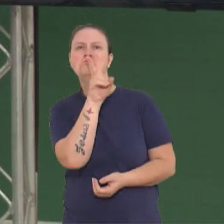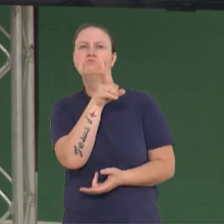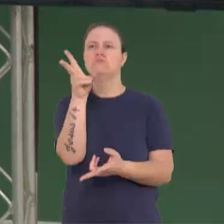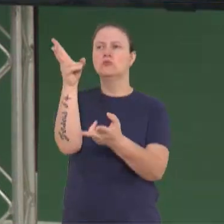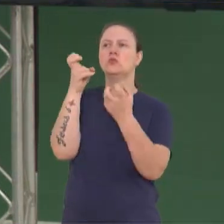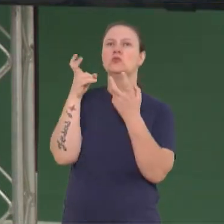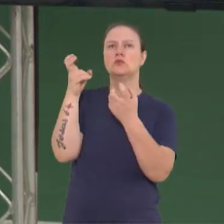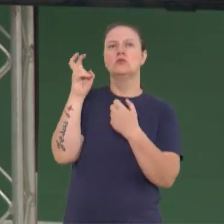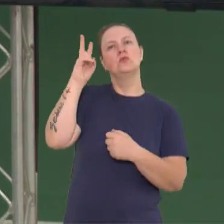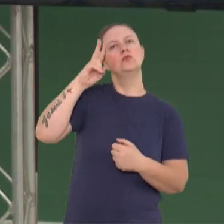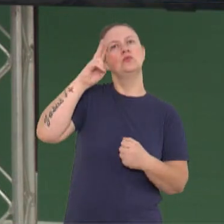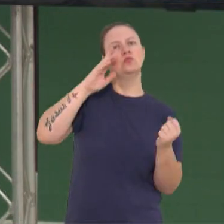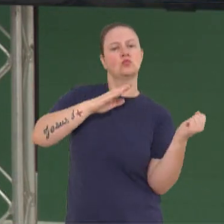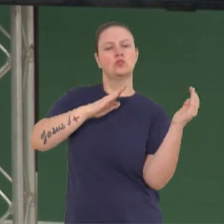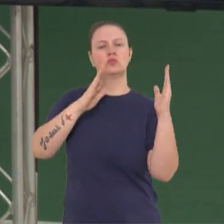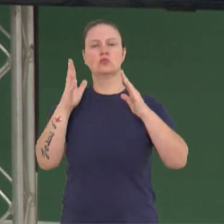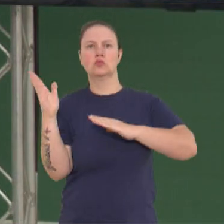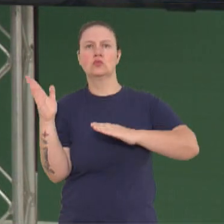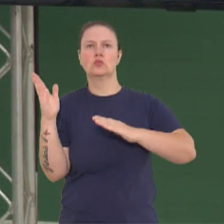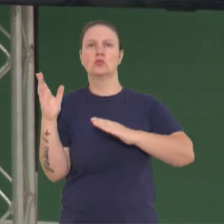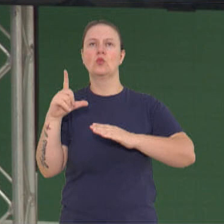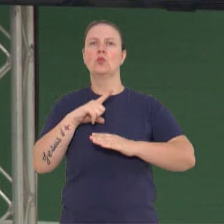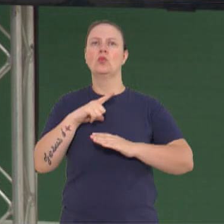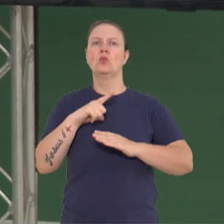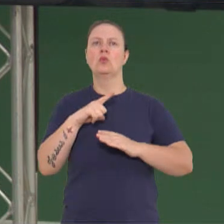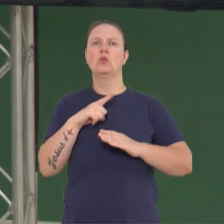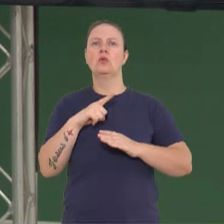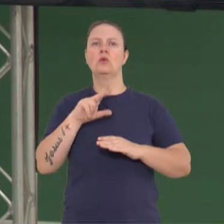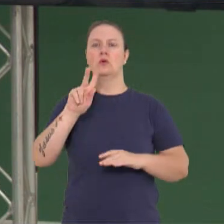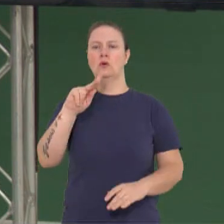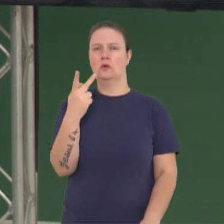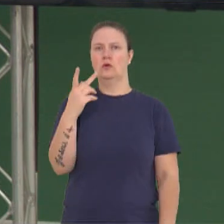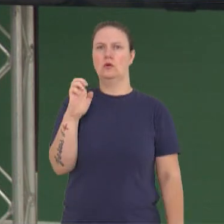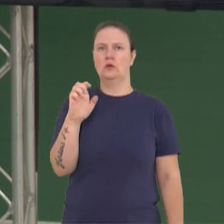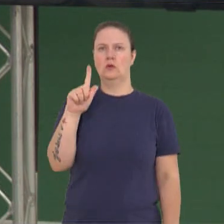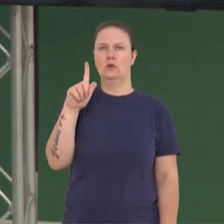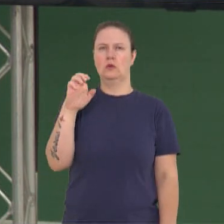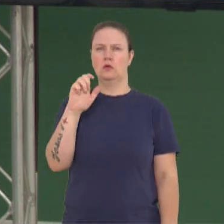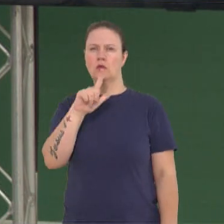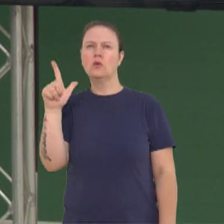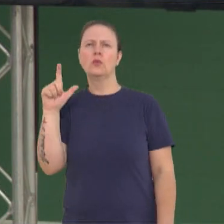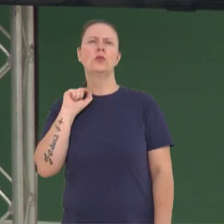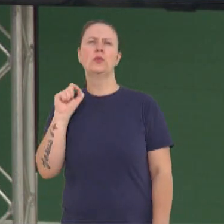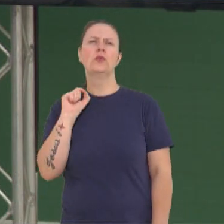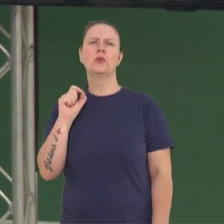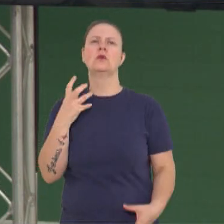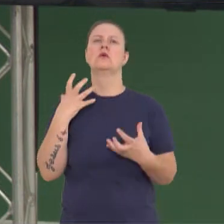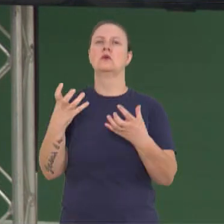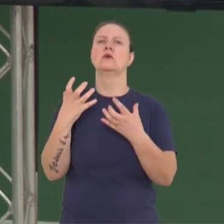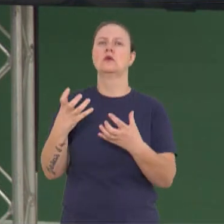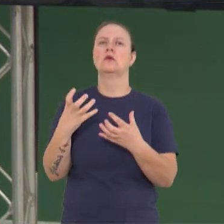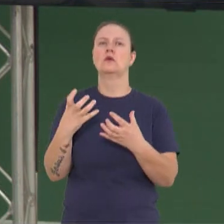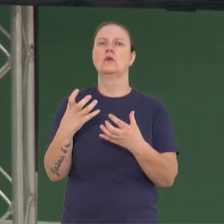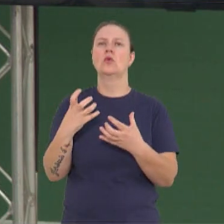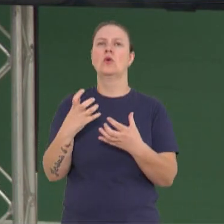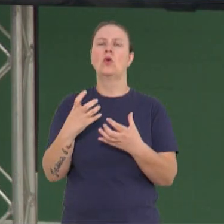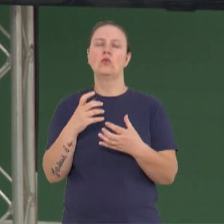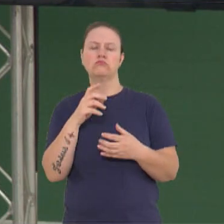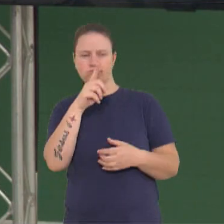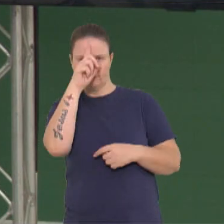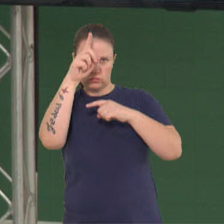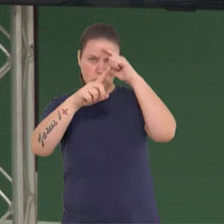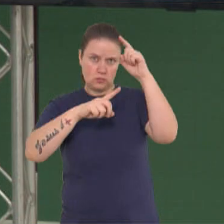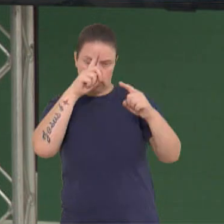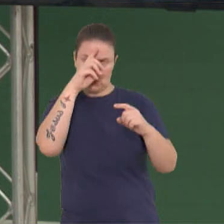a história de maneira imparcial, a gente tem que chamar o Hegel de anacrônico. Ele está querendo colocar um pensamento cristão